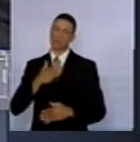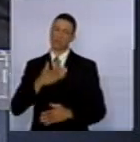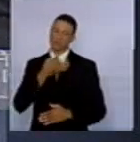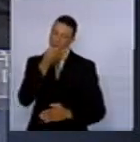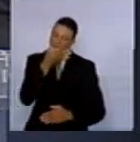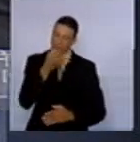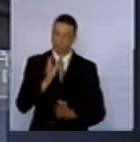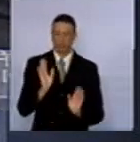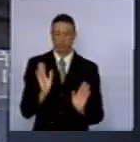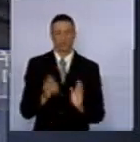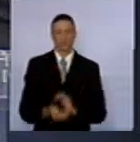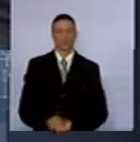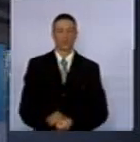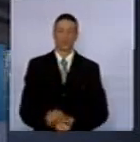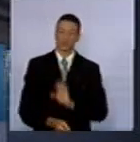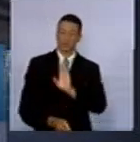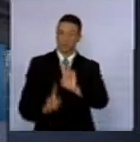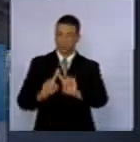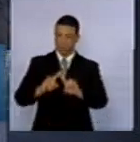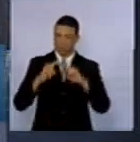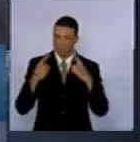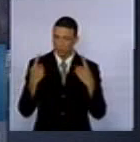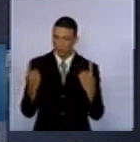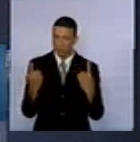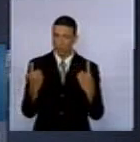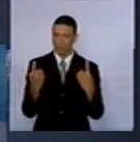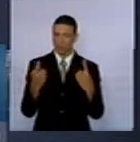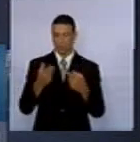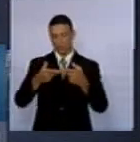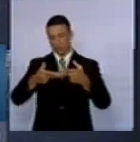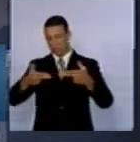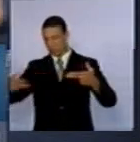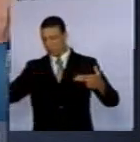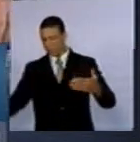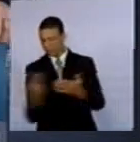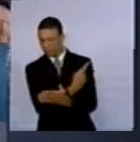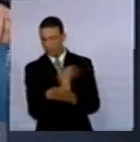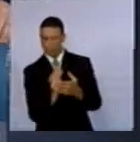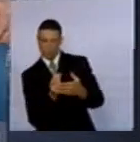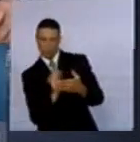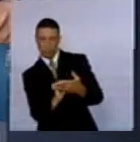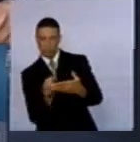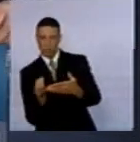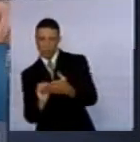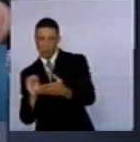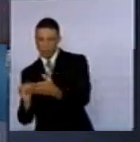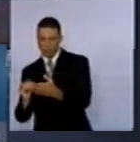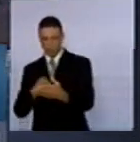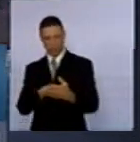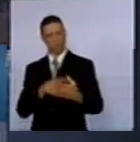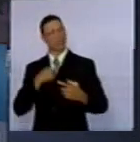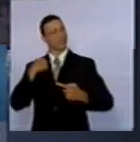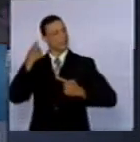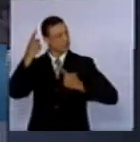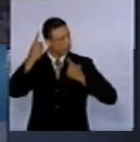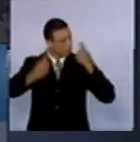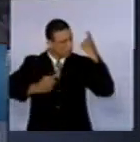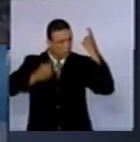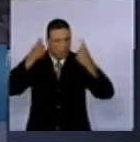opinião mas existem fatores que foram colocados que são preocupantes